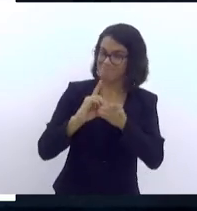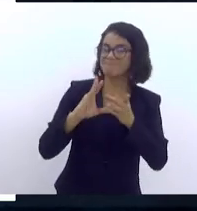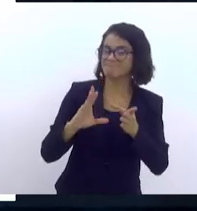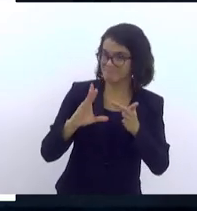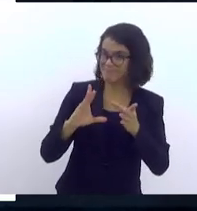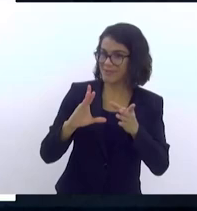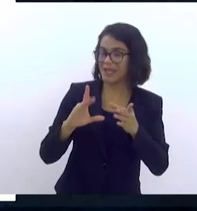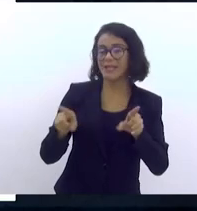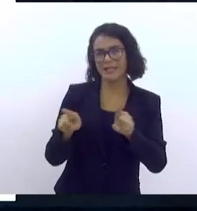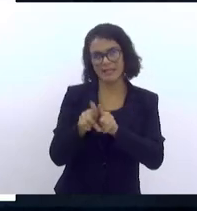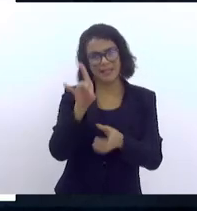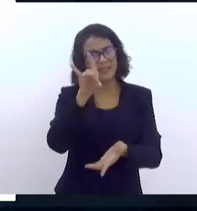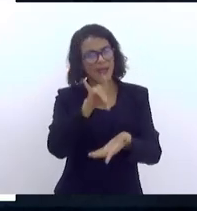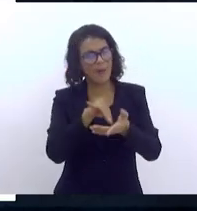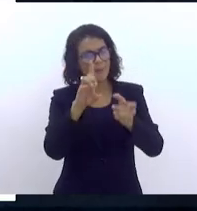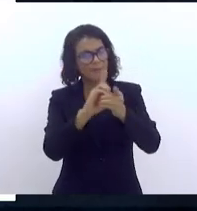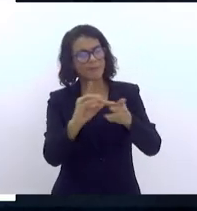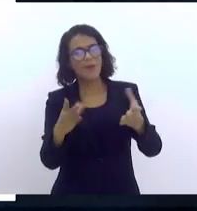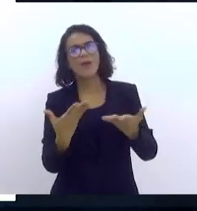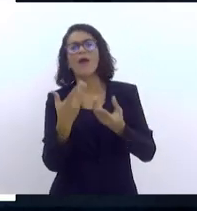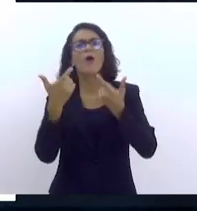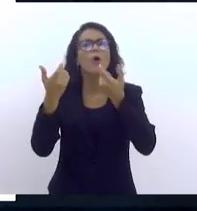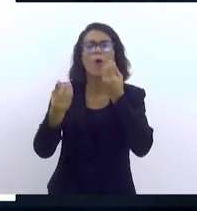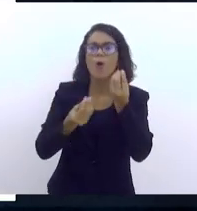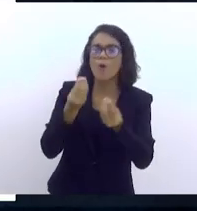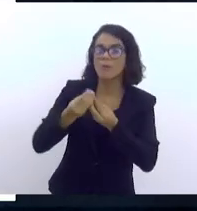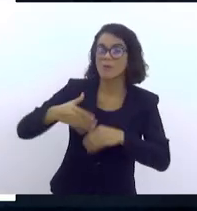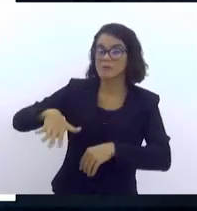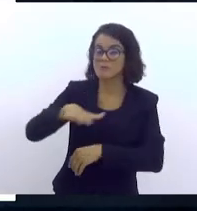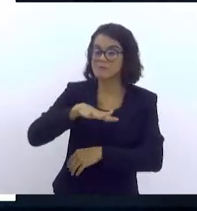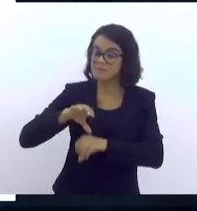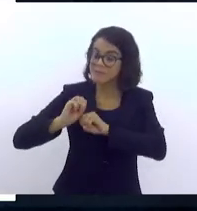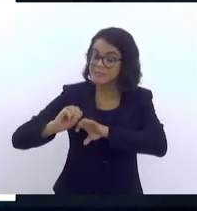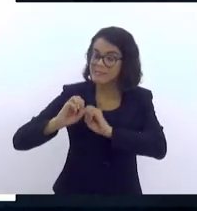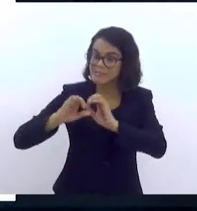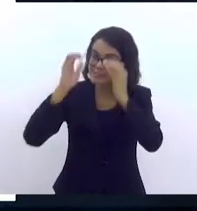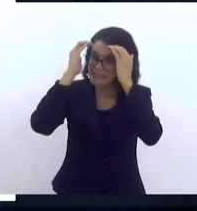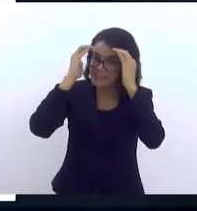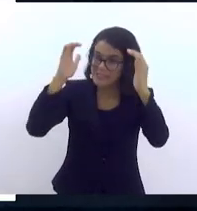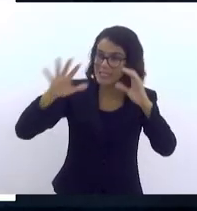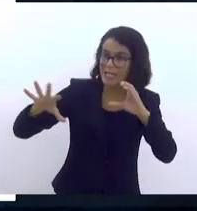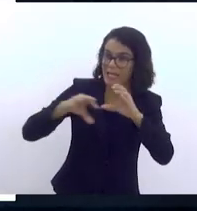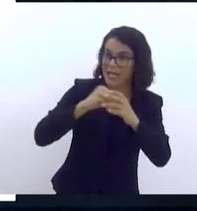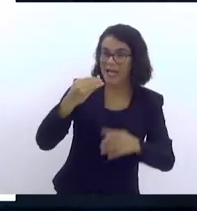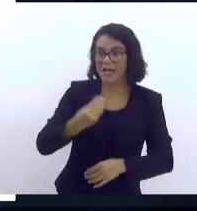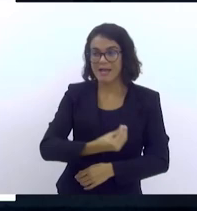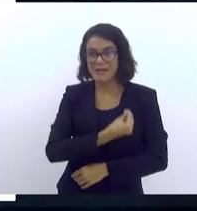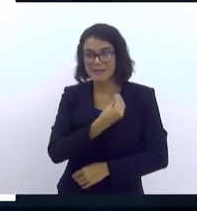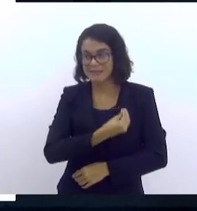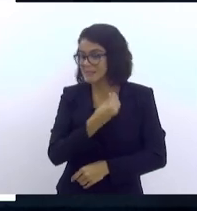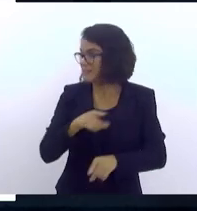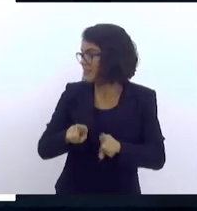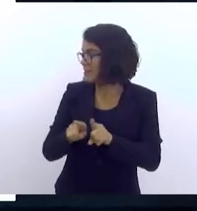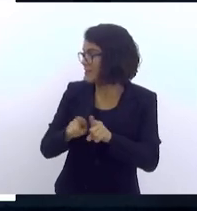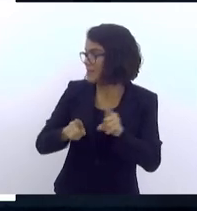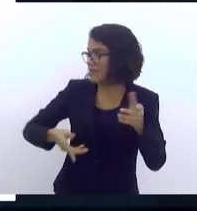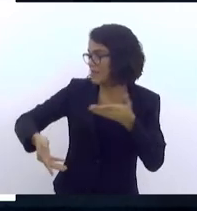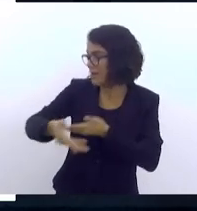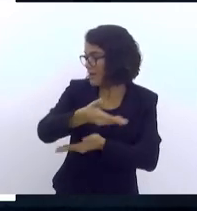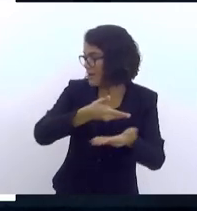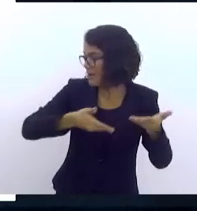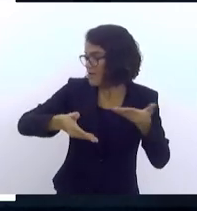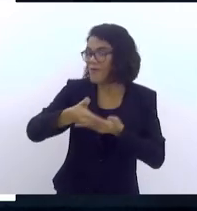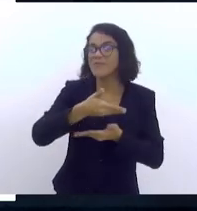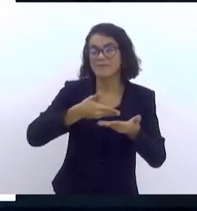e realmente democrático é esse espaço que ensina o respeito a participação e a convivência de todos